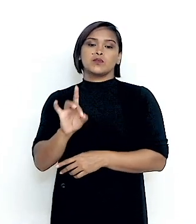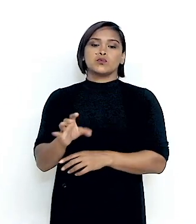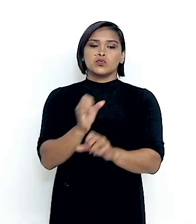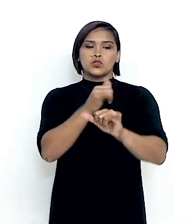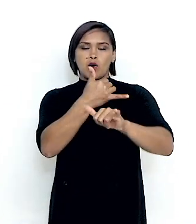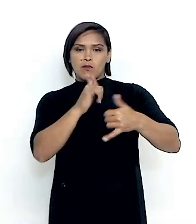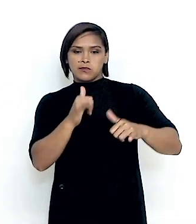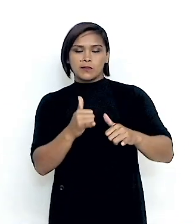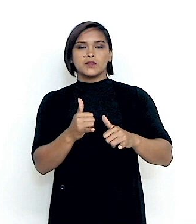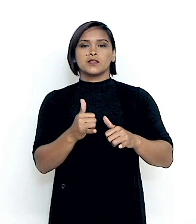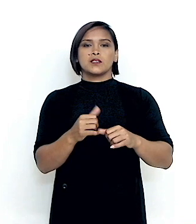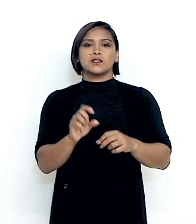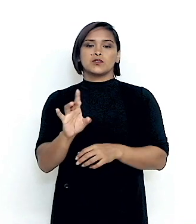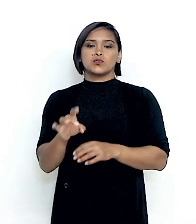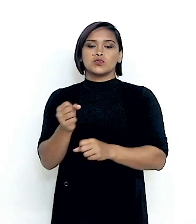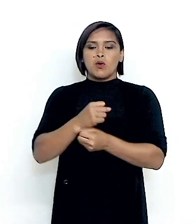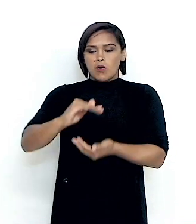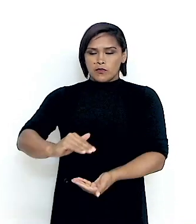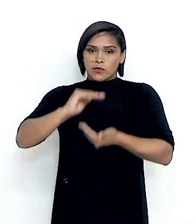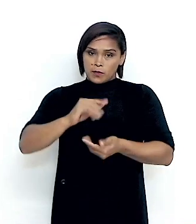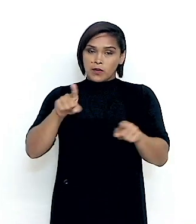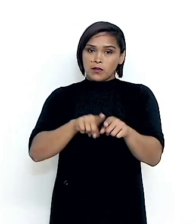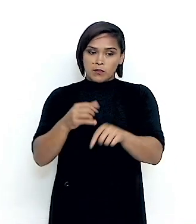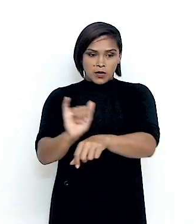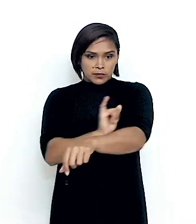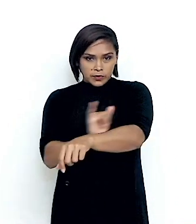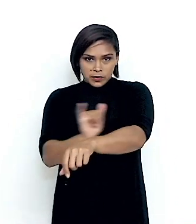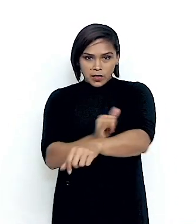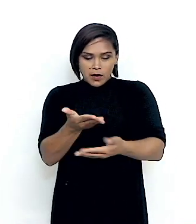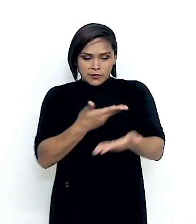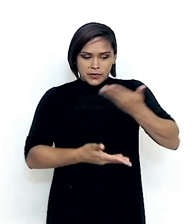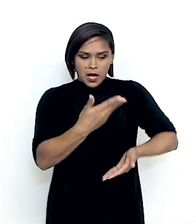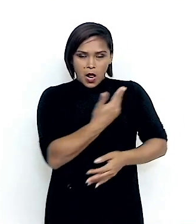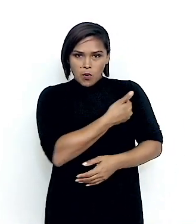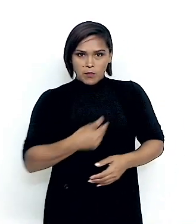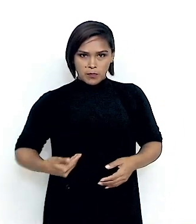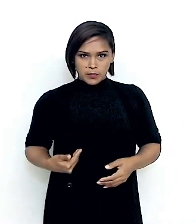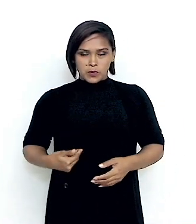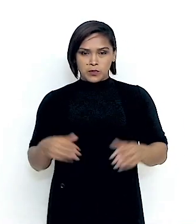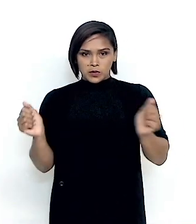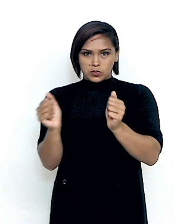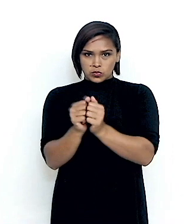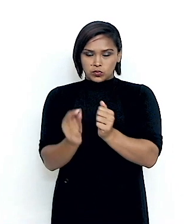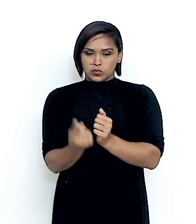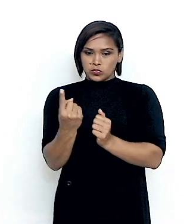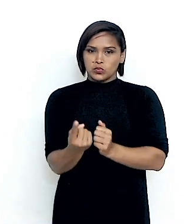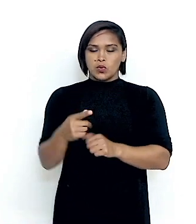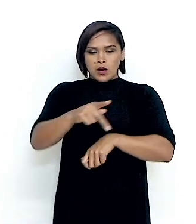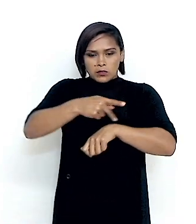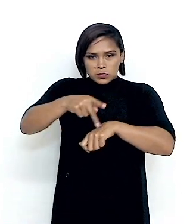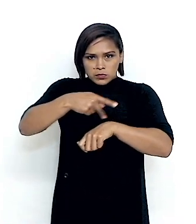só para dentro, eles estão também com uma estratégia de relações públicas perante o mundo, todos esses